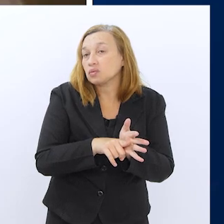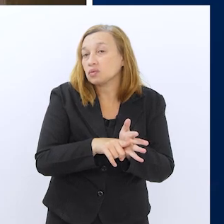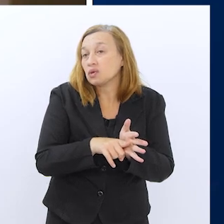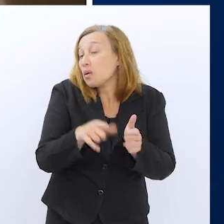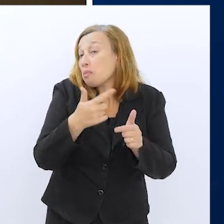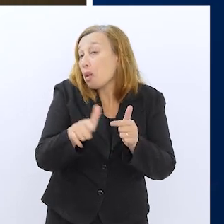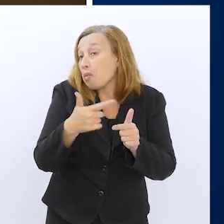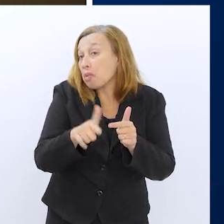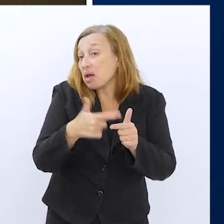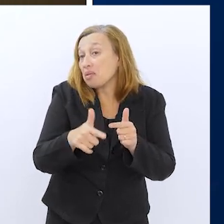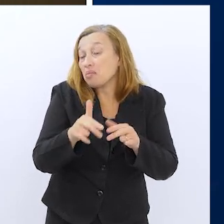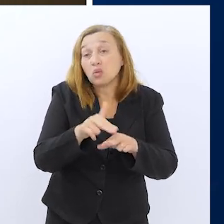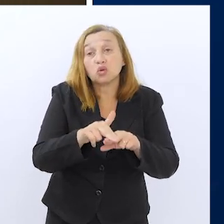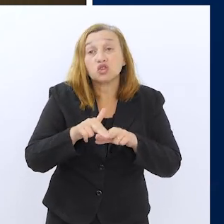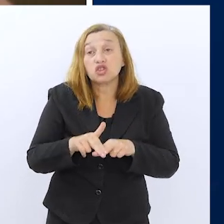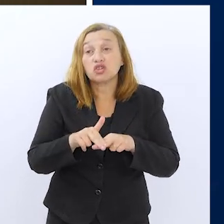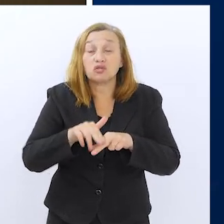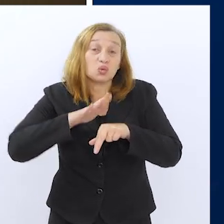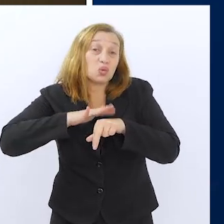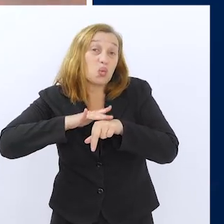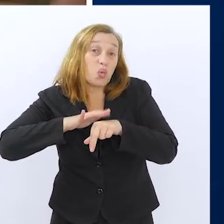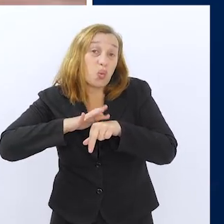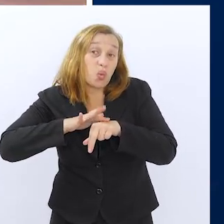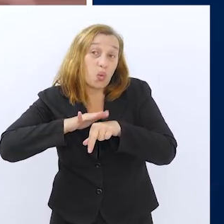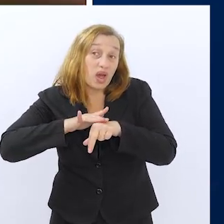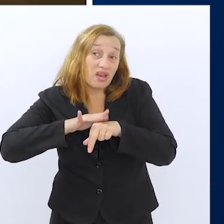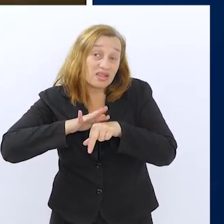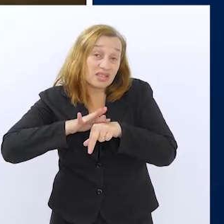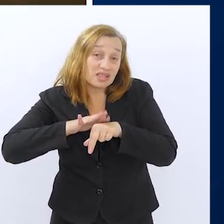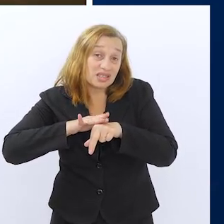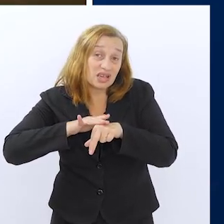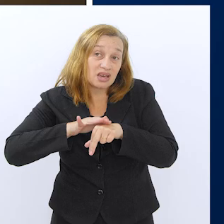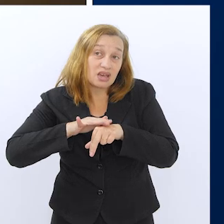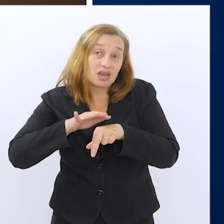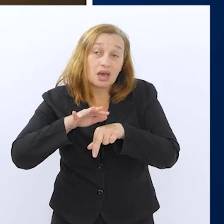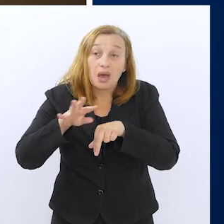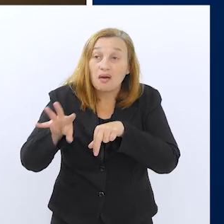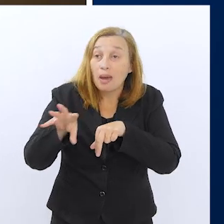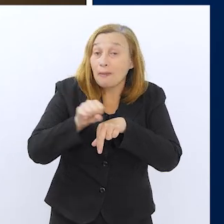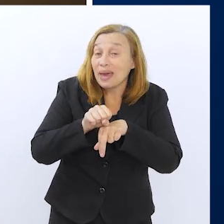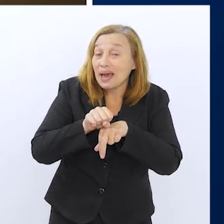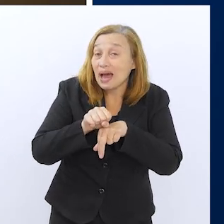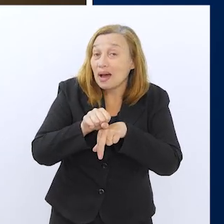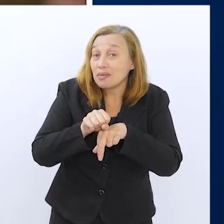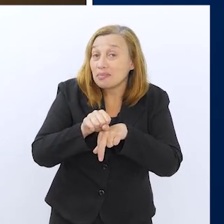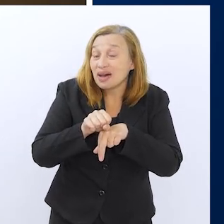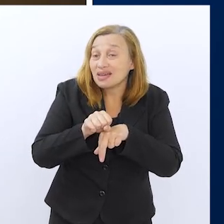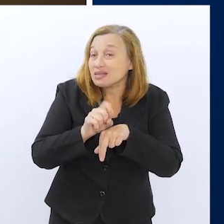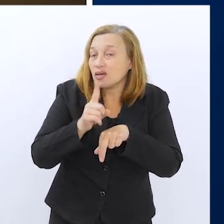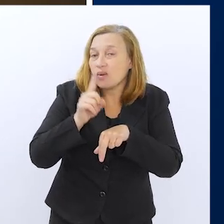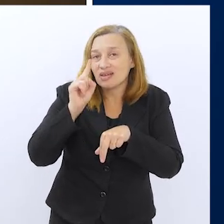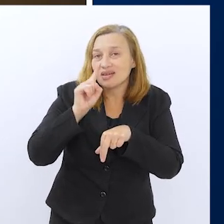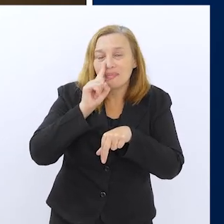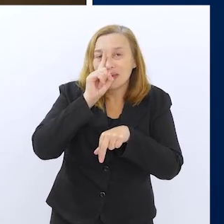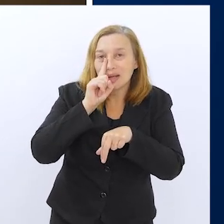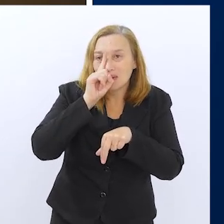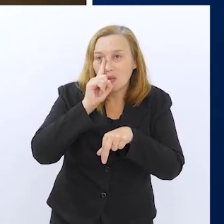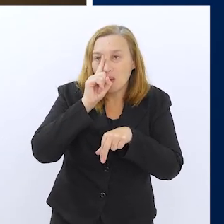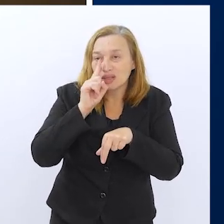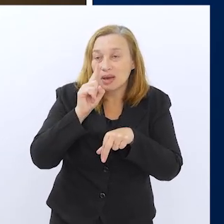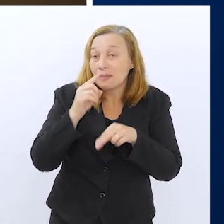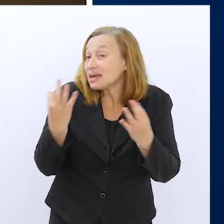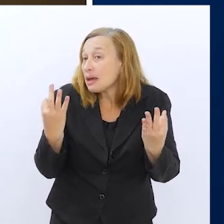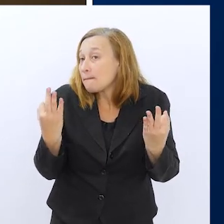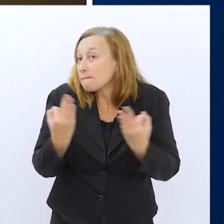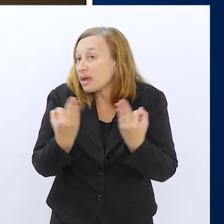né, hospitalizações por conta de doenças que as crianças vão pegar, não vai ter jeito, né? Mas tem realmente